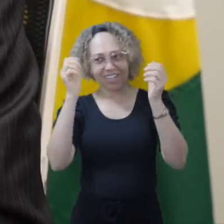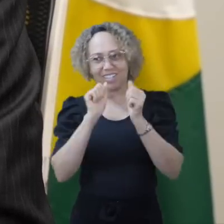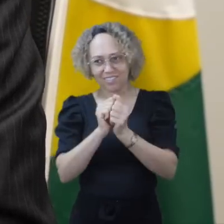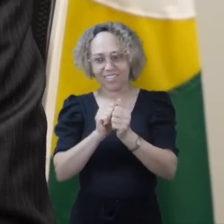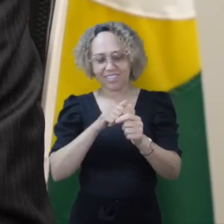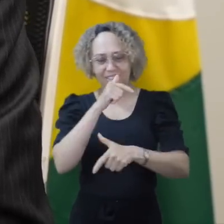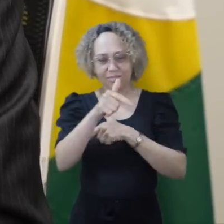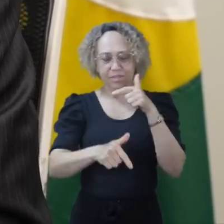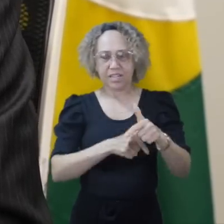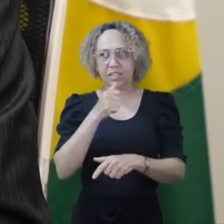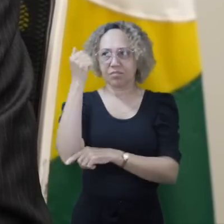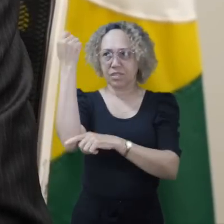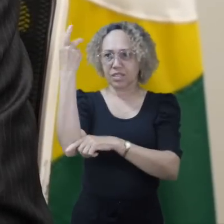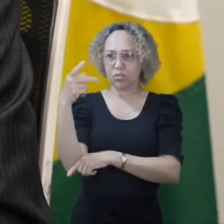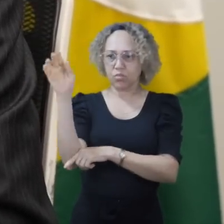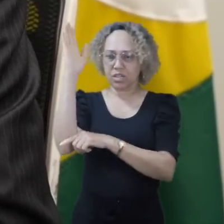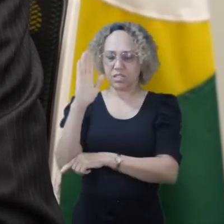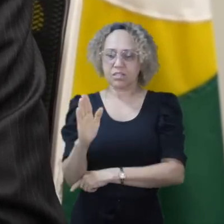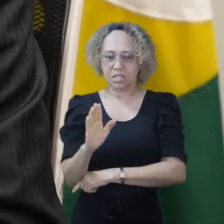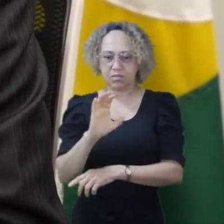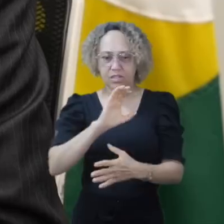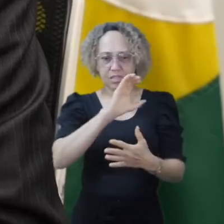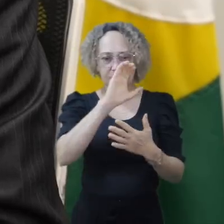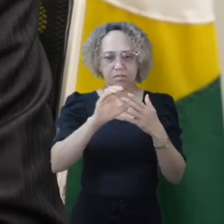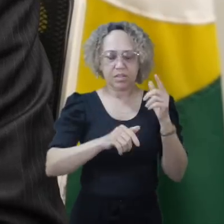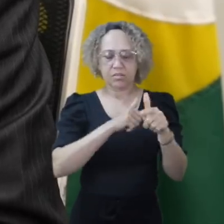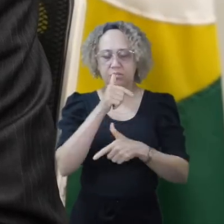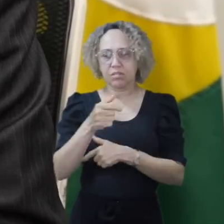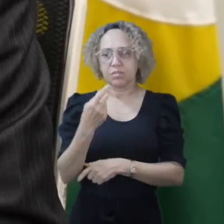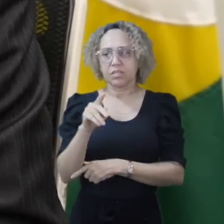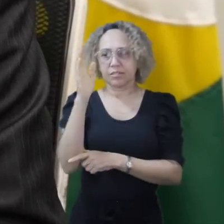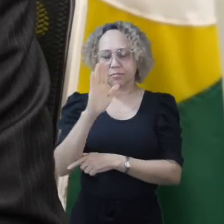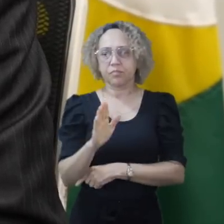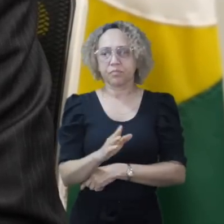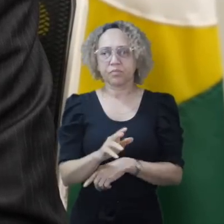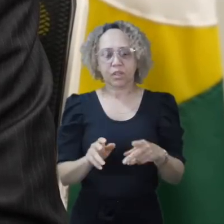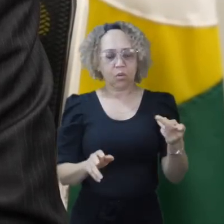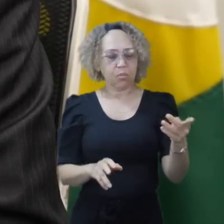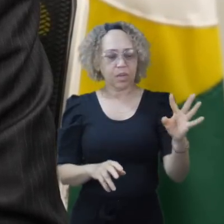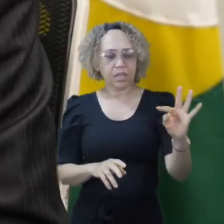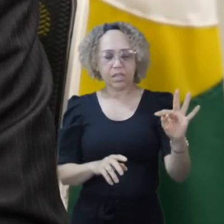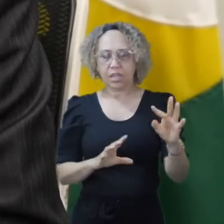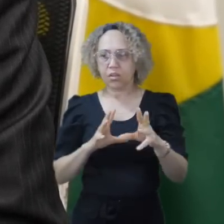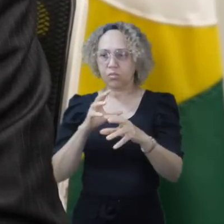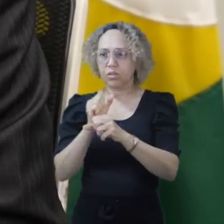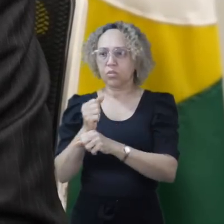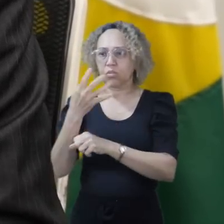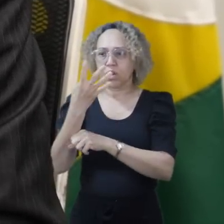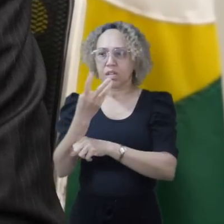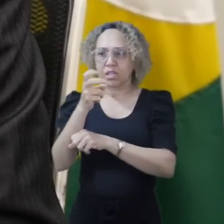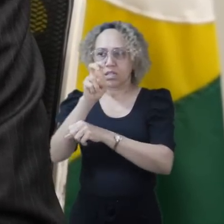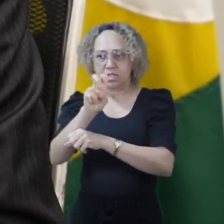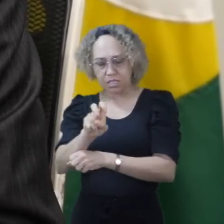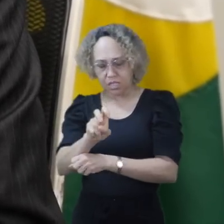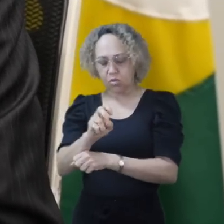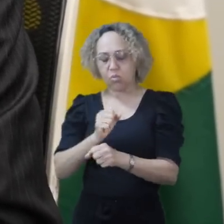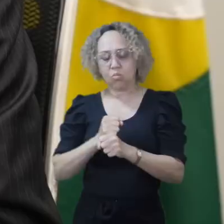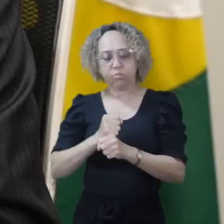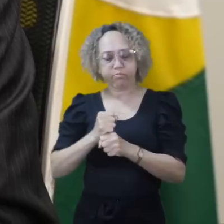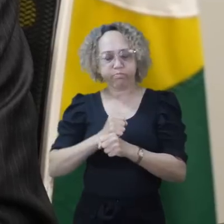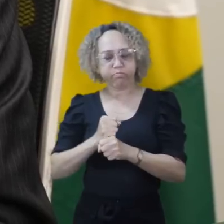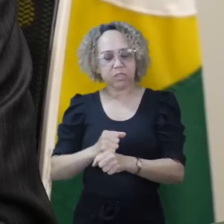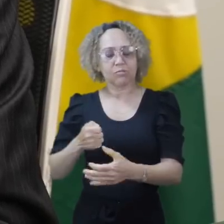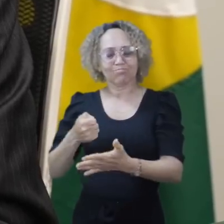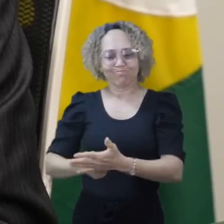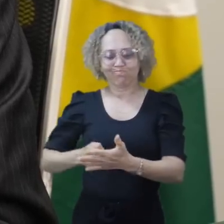trabalhadora brasileira. Deputado, o PT ele completou agora 45 anos, né? 4 décadas e meia também de luta. Como avaliar